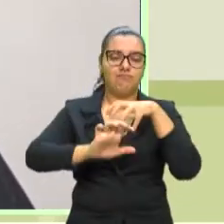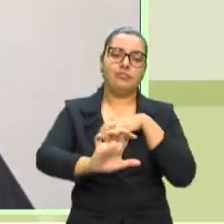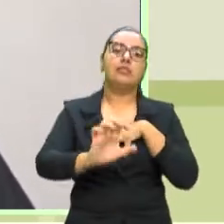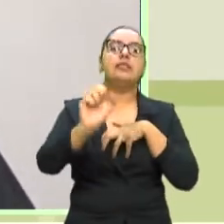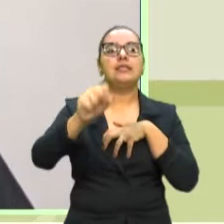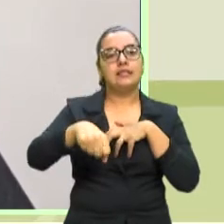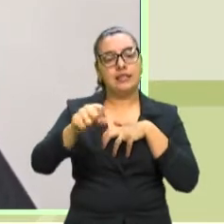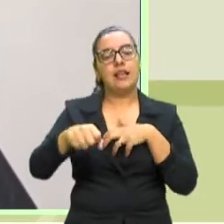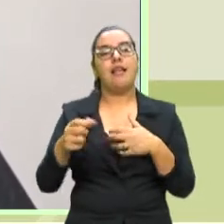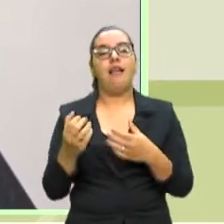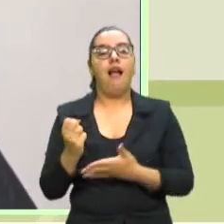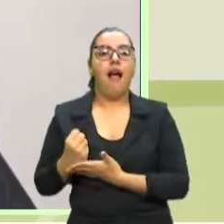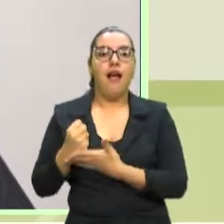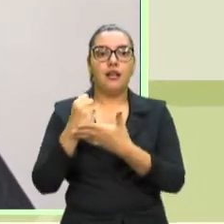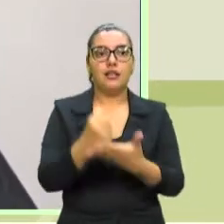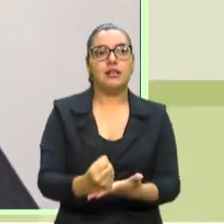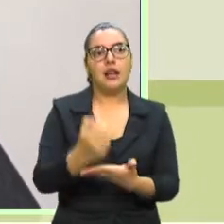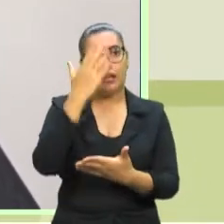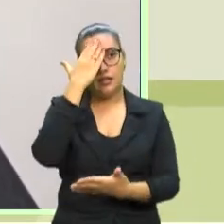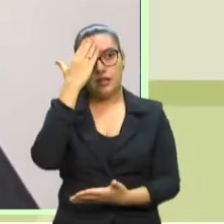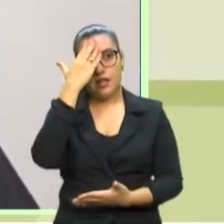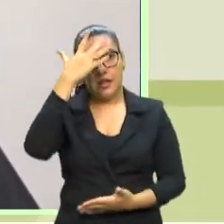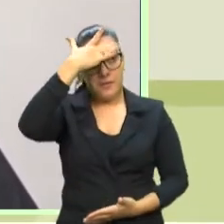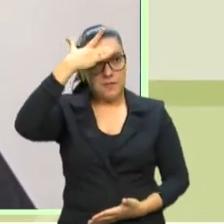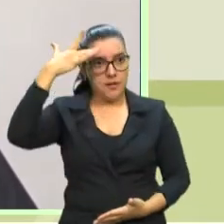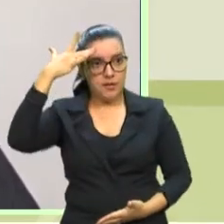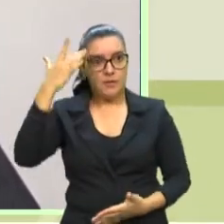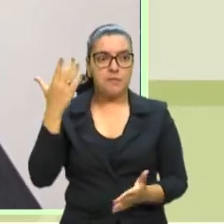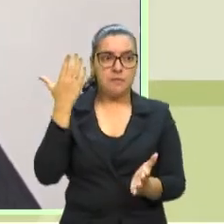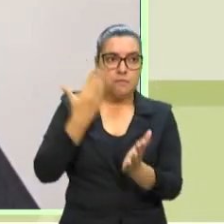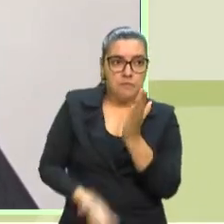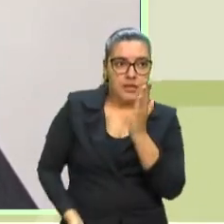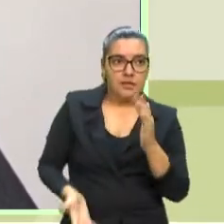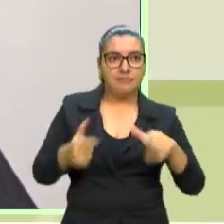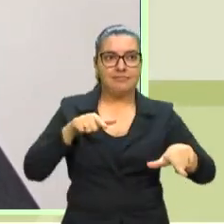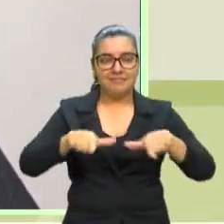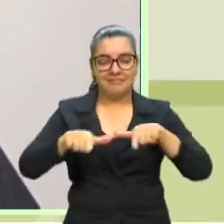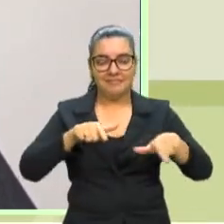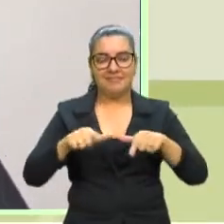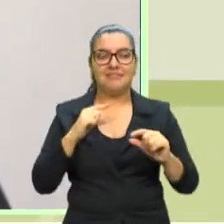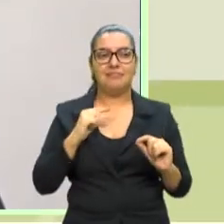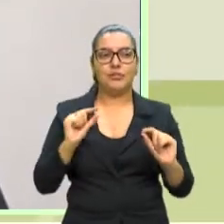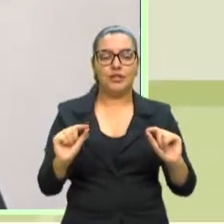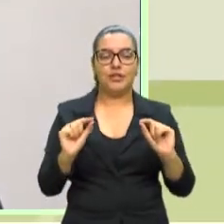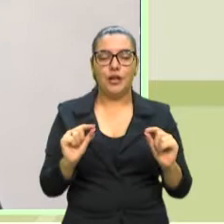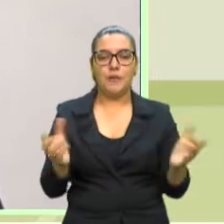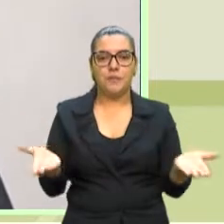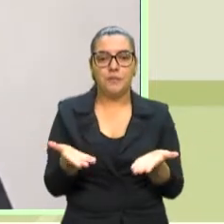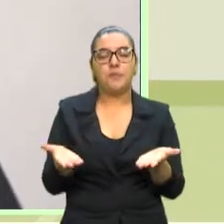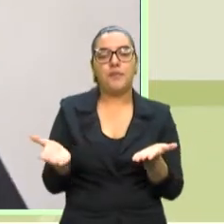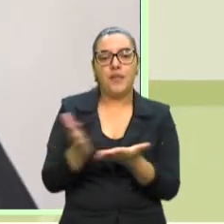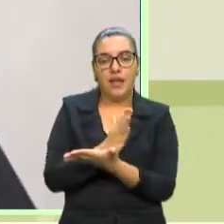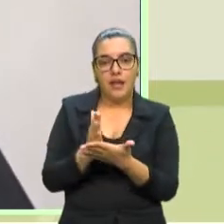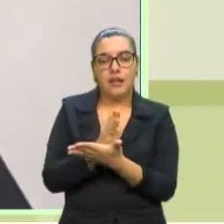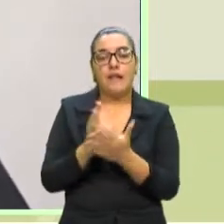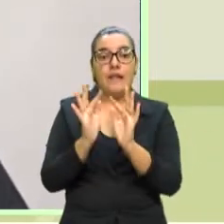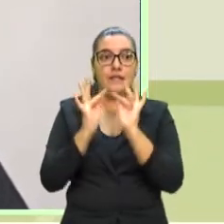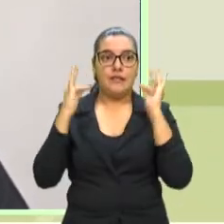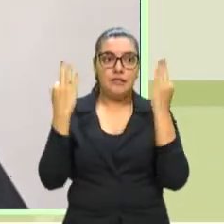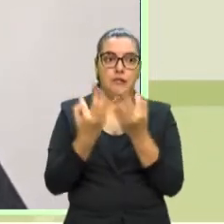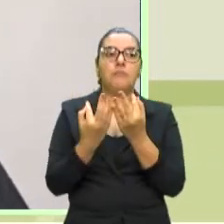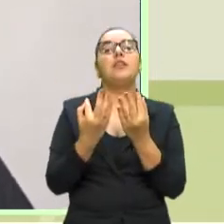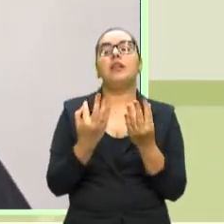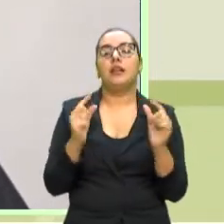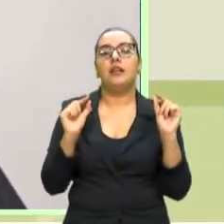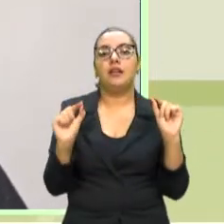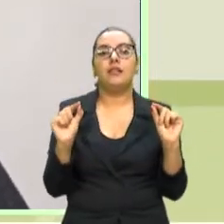a distribuição, entendendo que aquelas pessoas perderam o emprego, que as pessoas perderam, muitas, a gente vê hoje famílias inteiras que